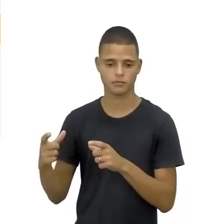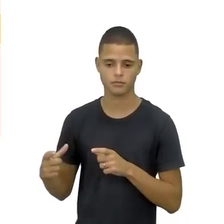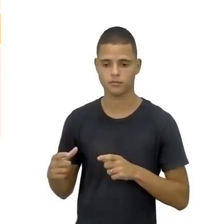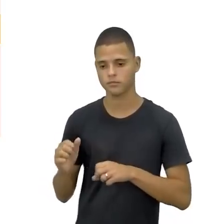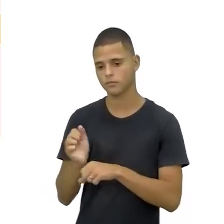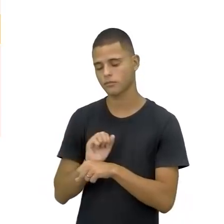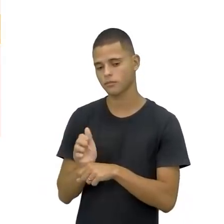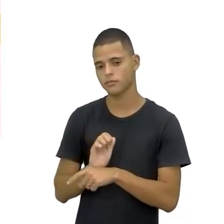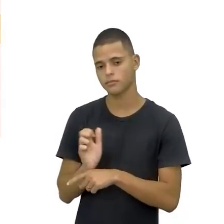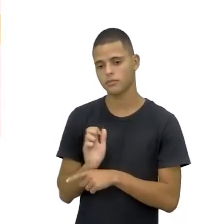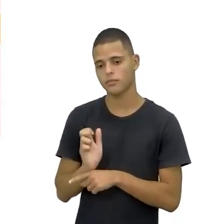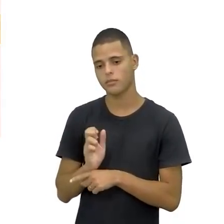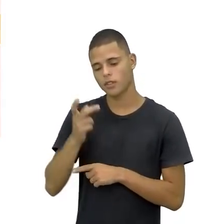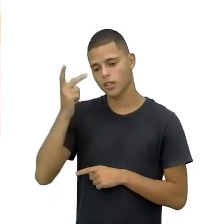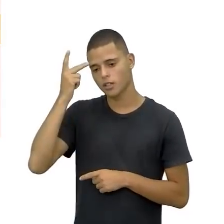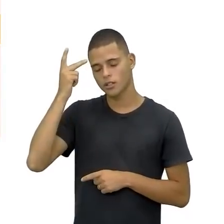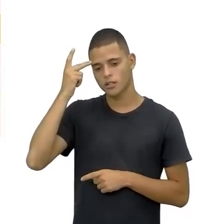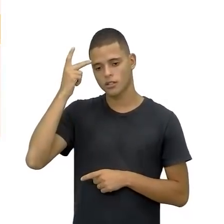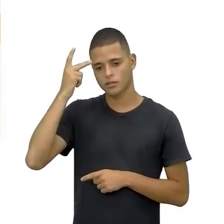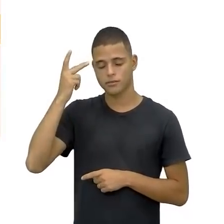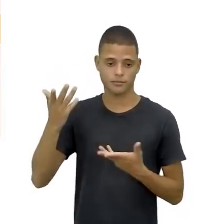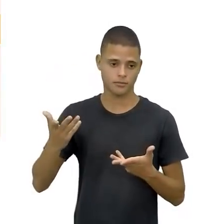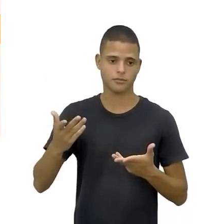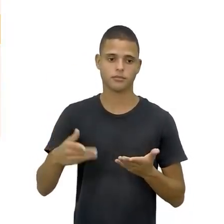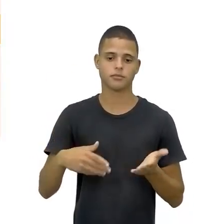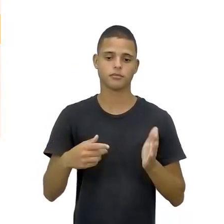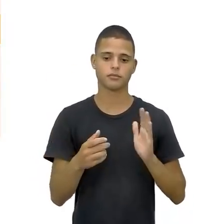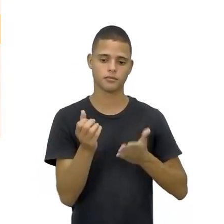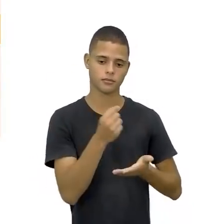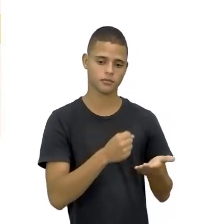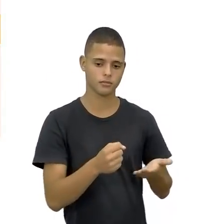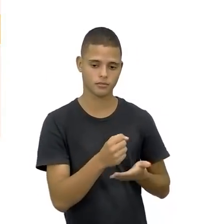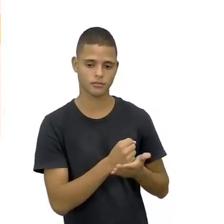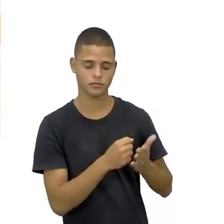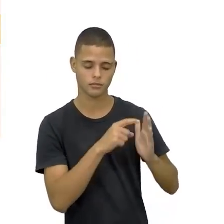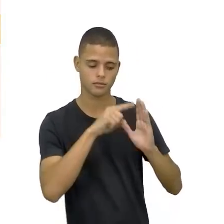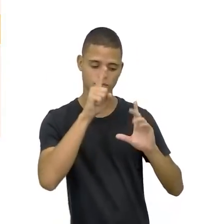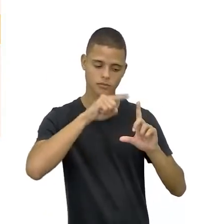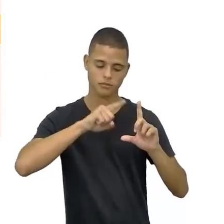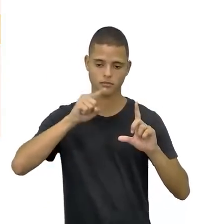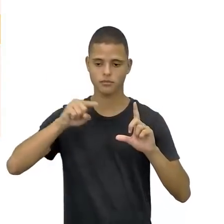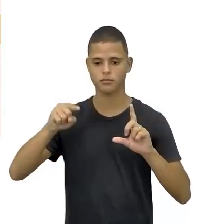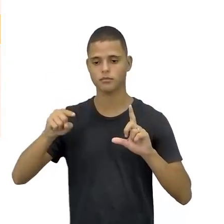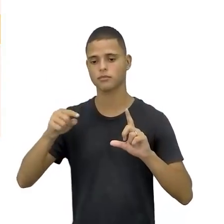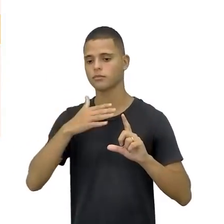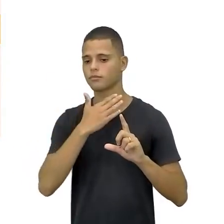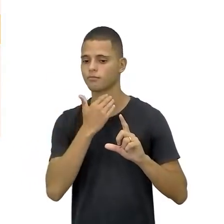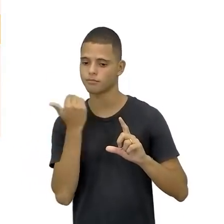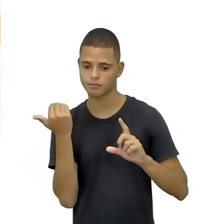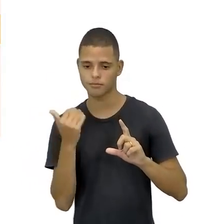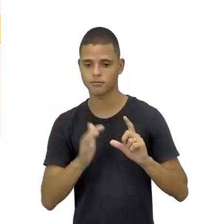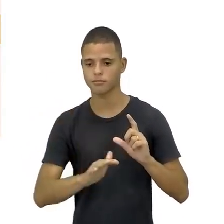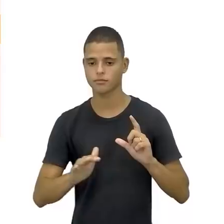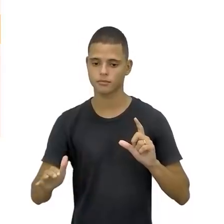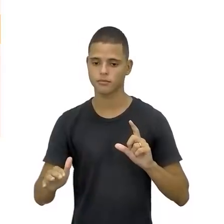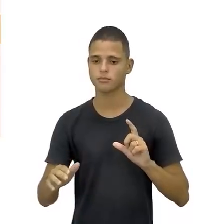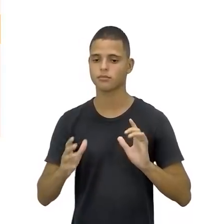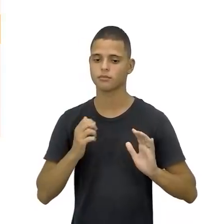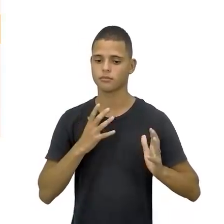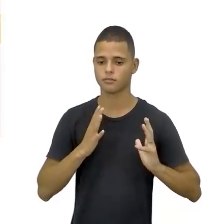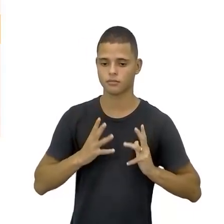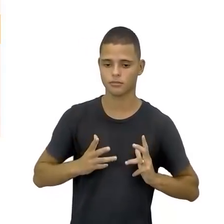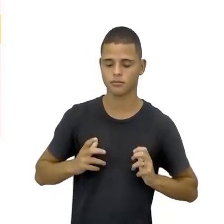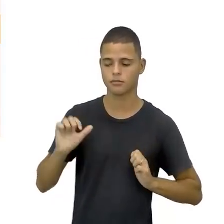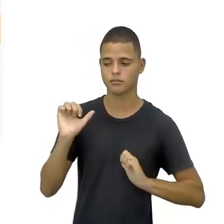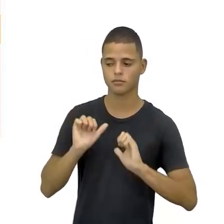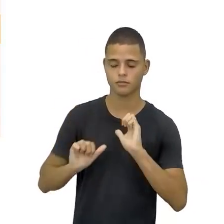na leitura, análise e comparação de indicadores de saúde, taxa de mortalidade infantil, cobertura de saneamento básico, incidência de